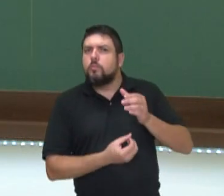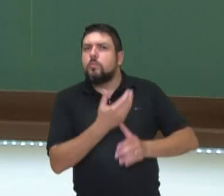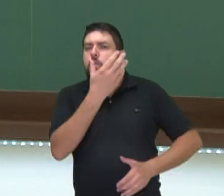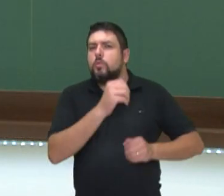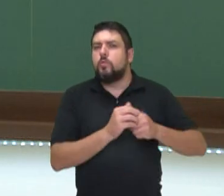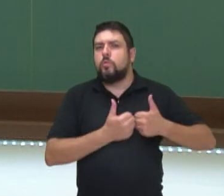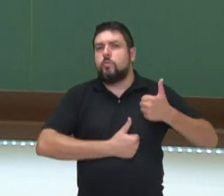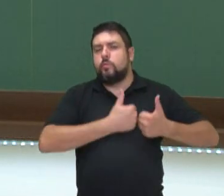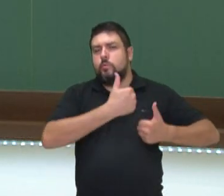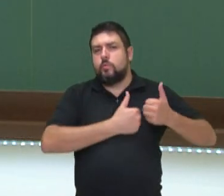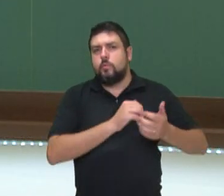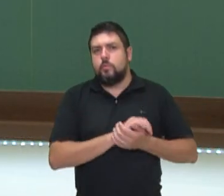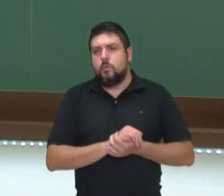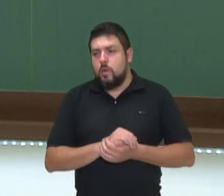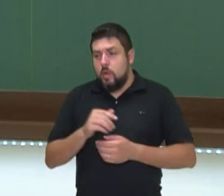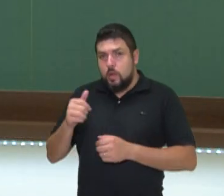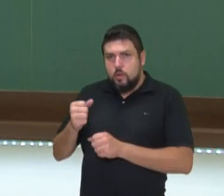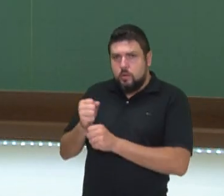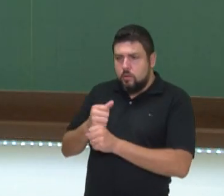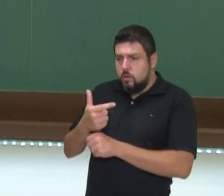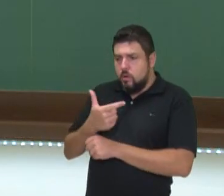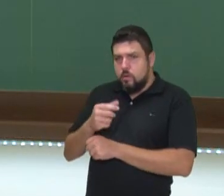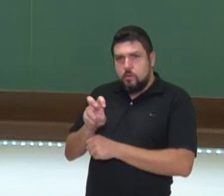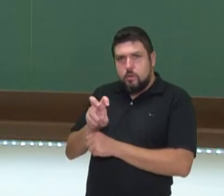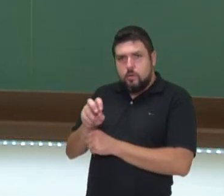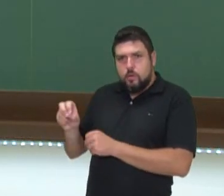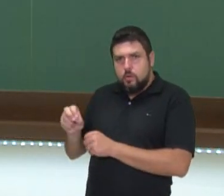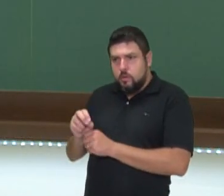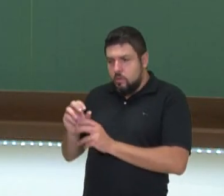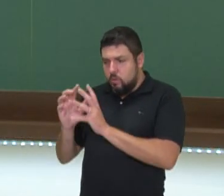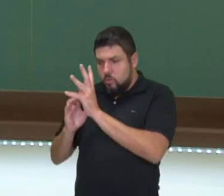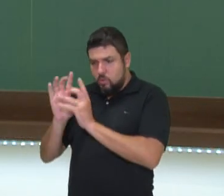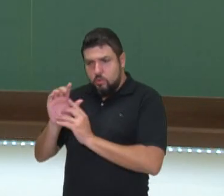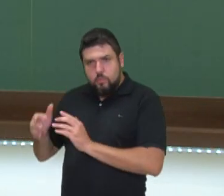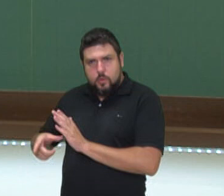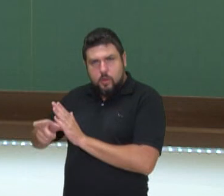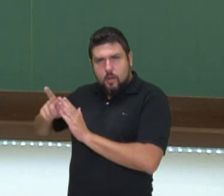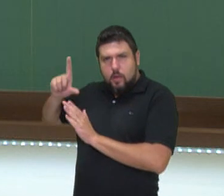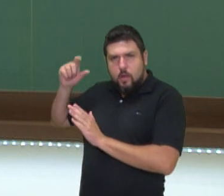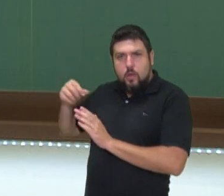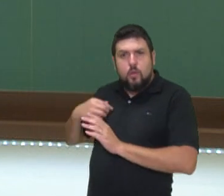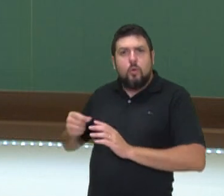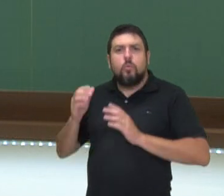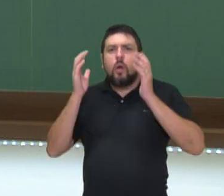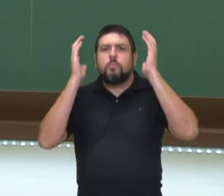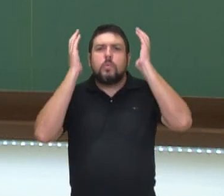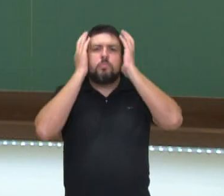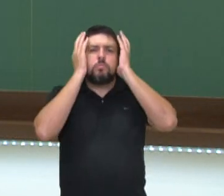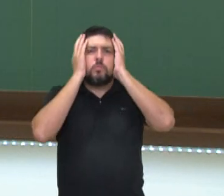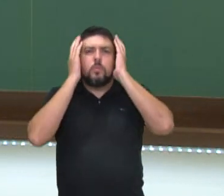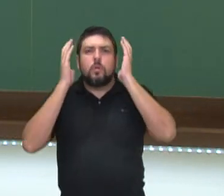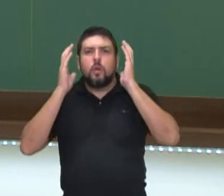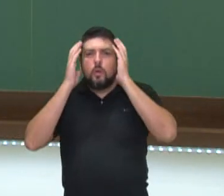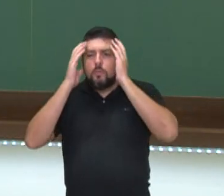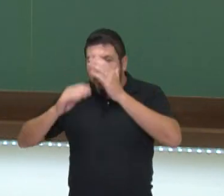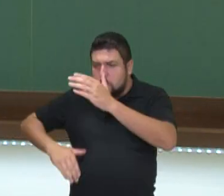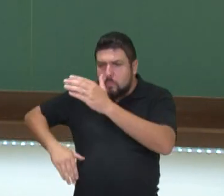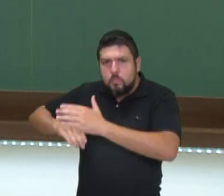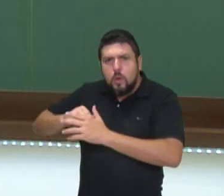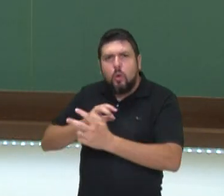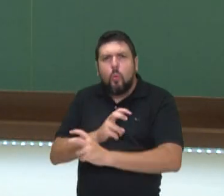né? Antes de Cristo, eles jogavam com a cabeça, que era o formato de uma bola, né? Só